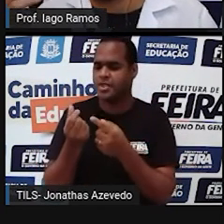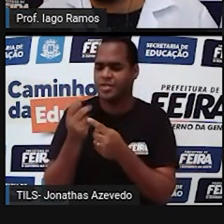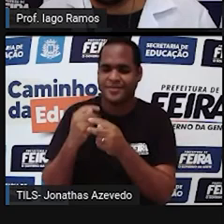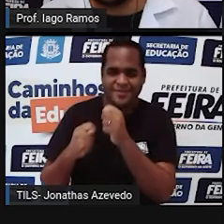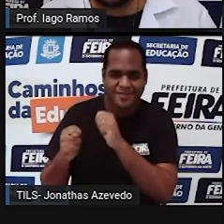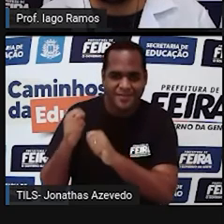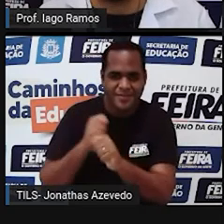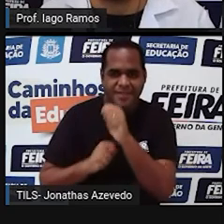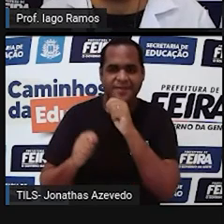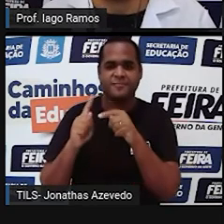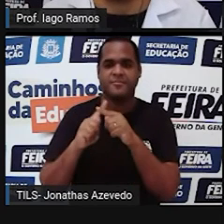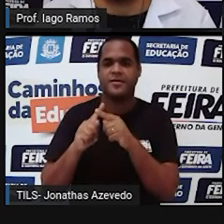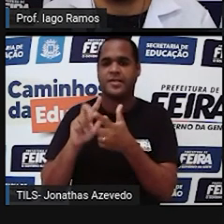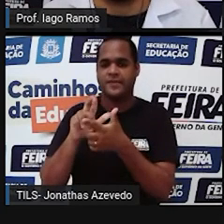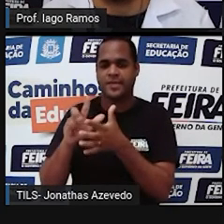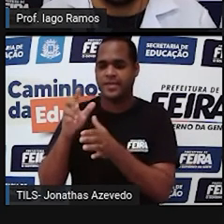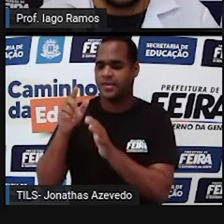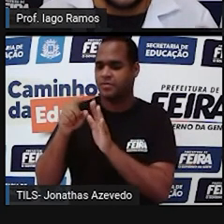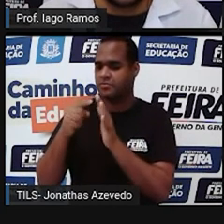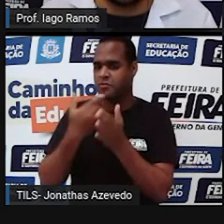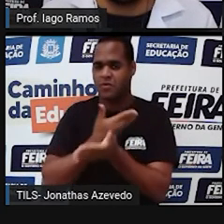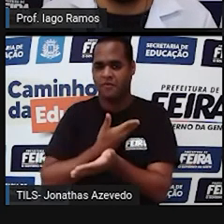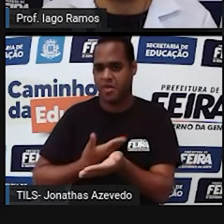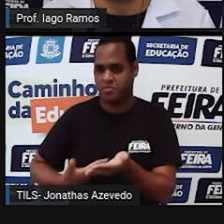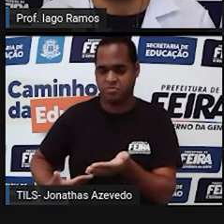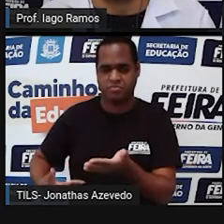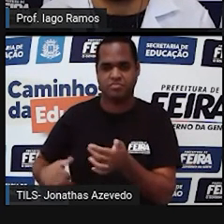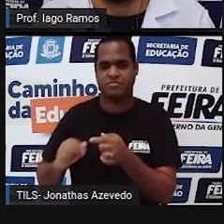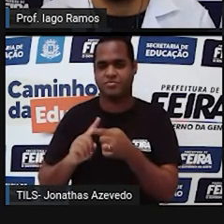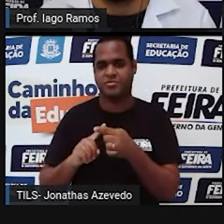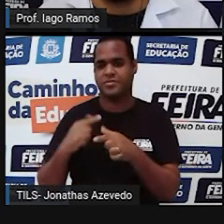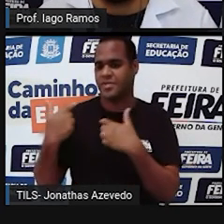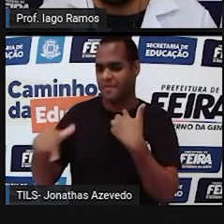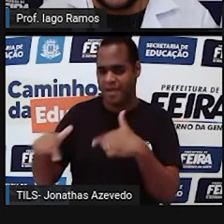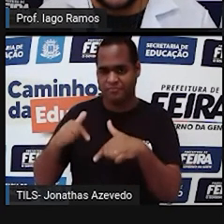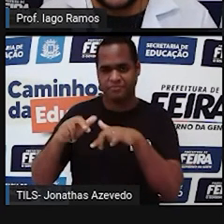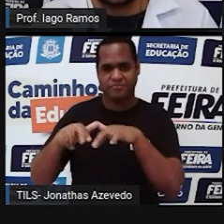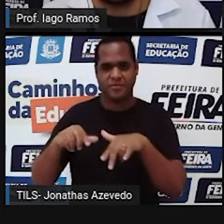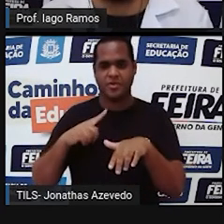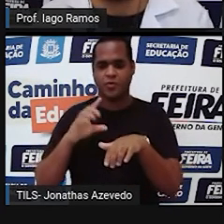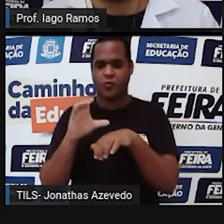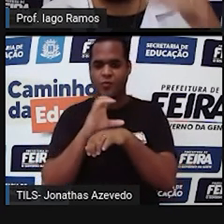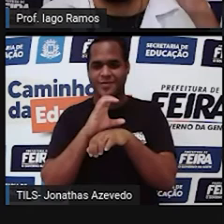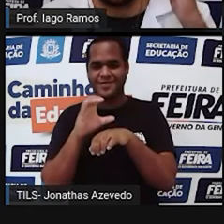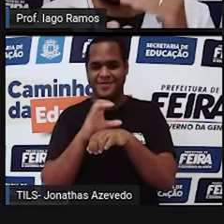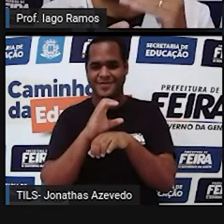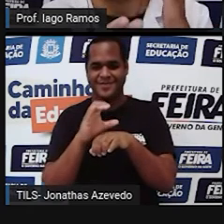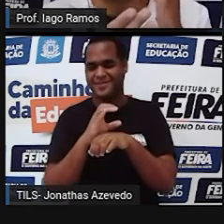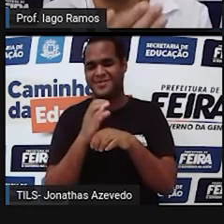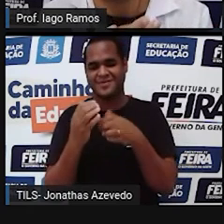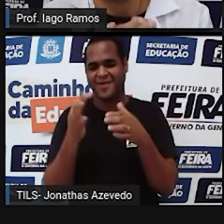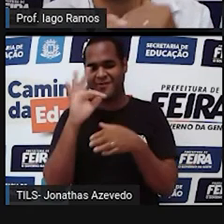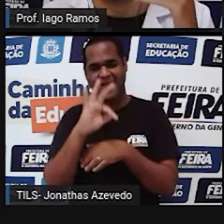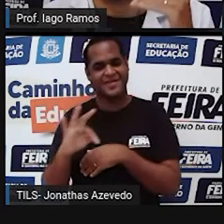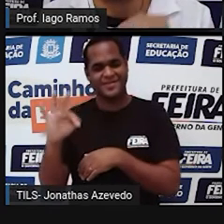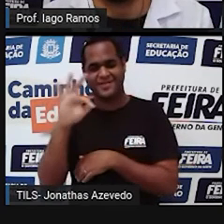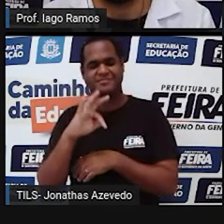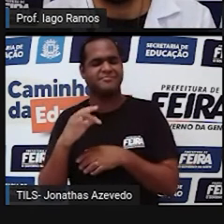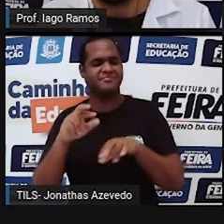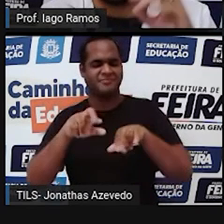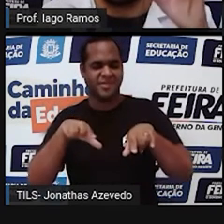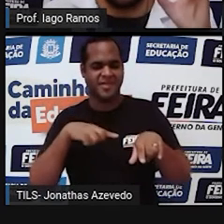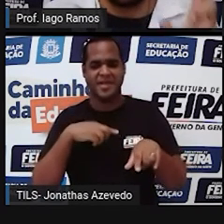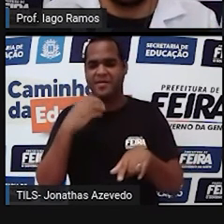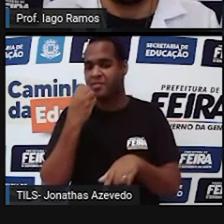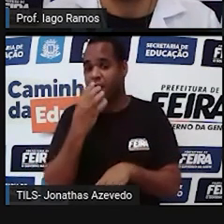financeiras, pesquisas em site de governo, atividades de trabalho. Cursos à distância, tá tudo ali bonitinho, basta